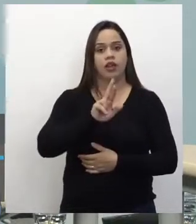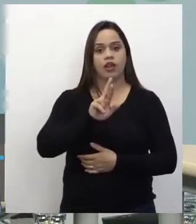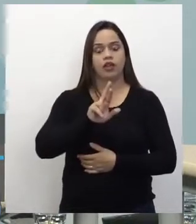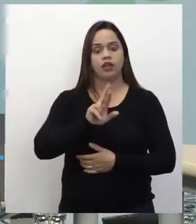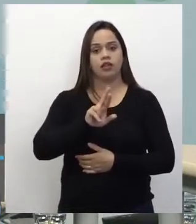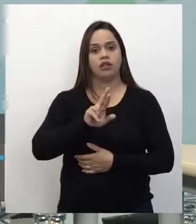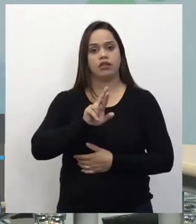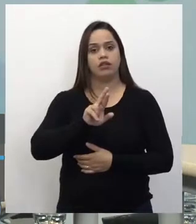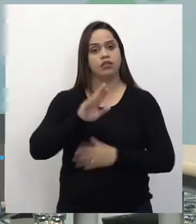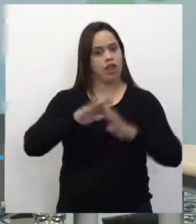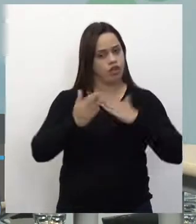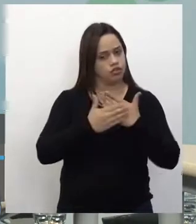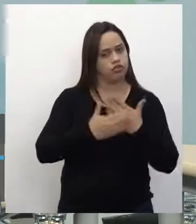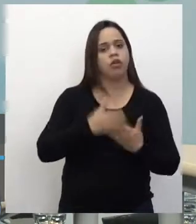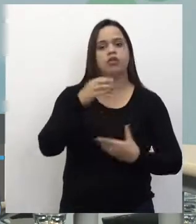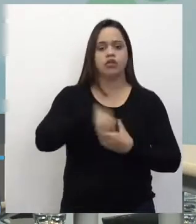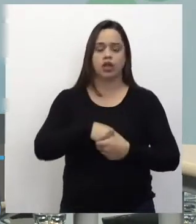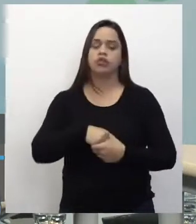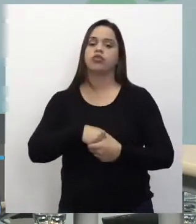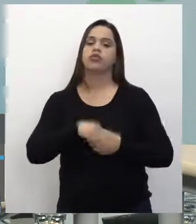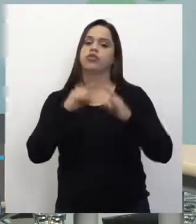no circo.